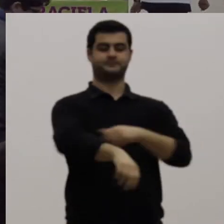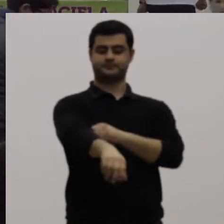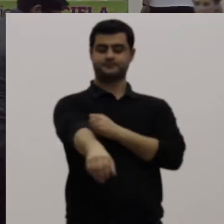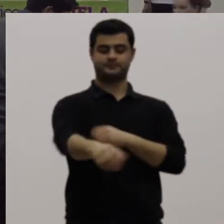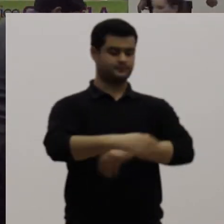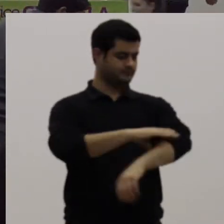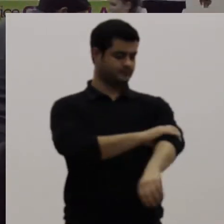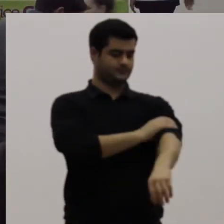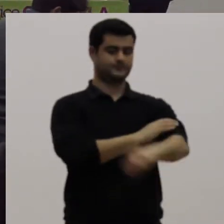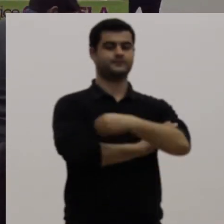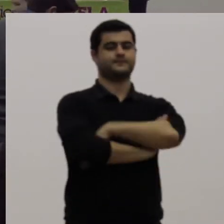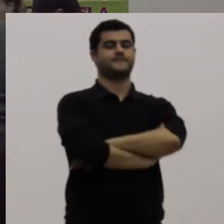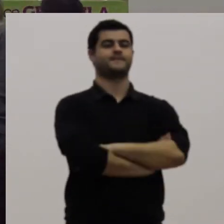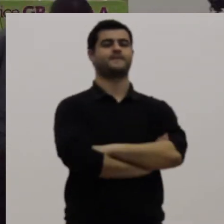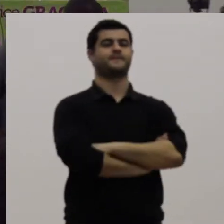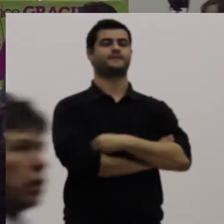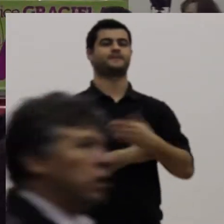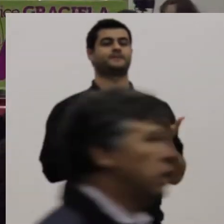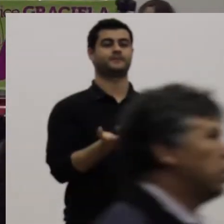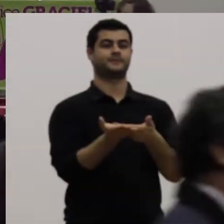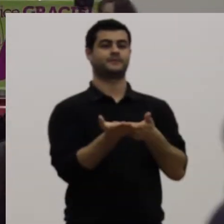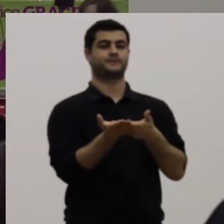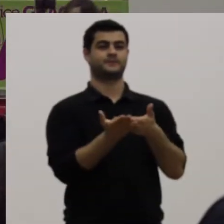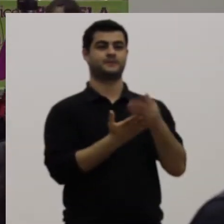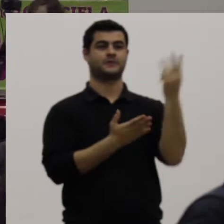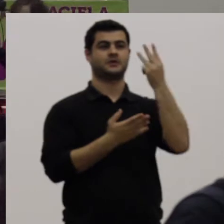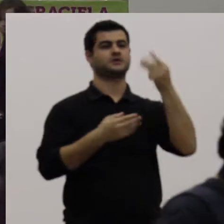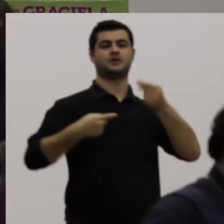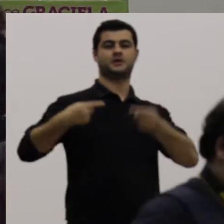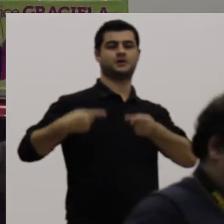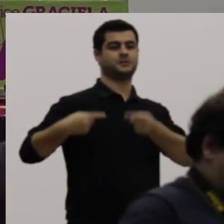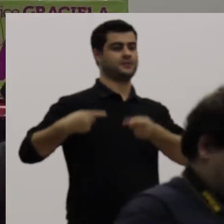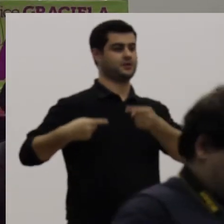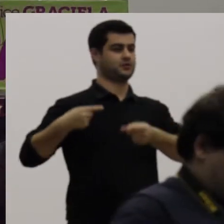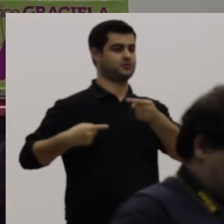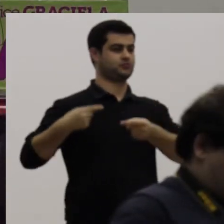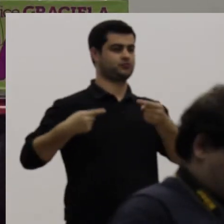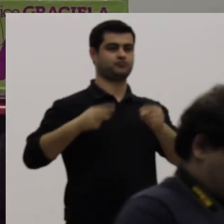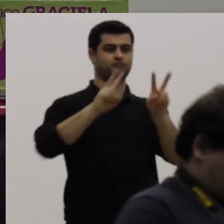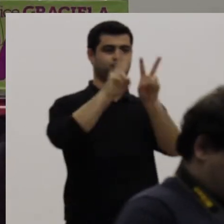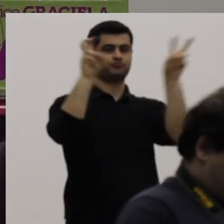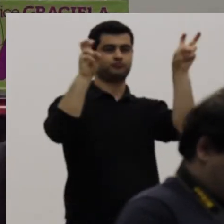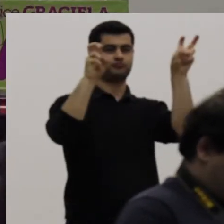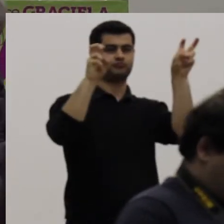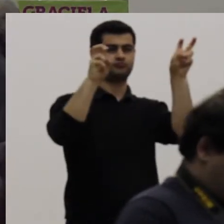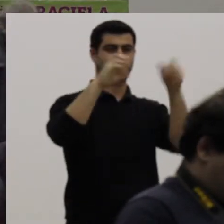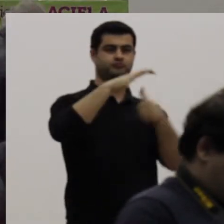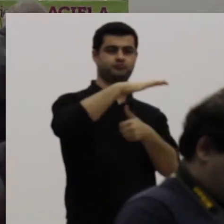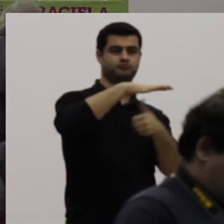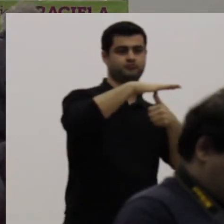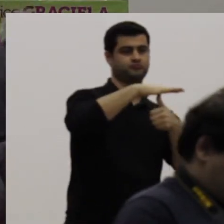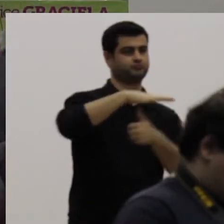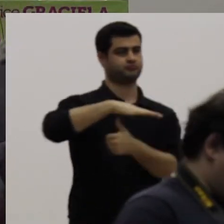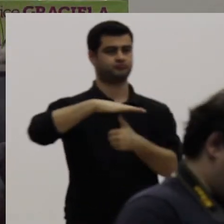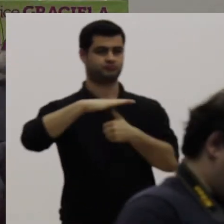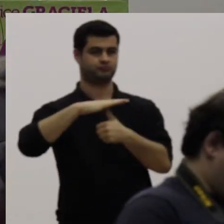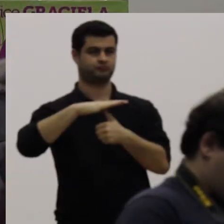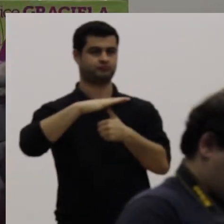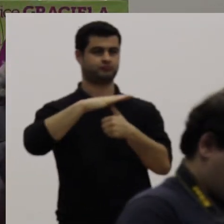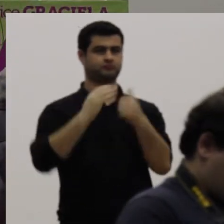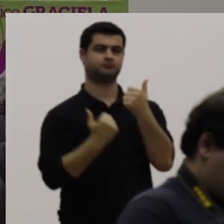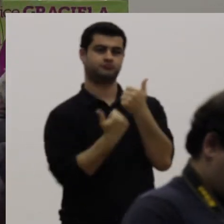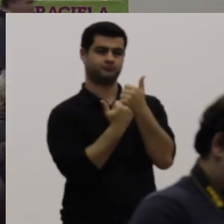Vamos dar início ao terceiro debate entre os candidatos a reitor e